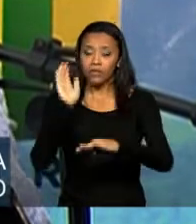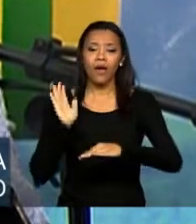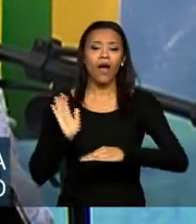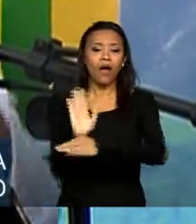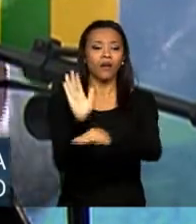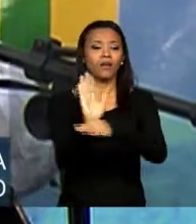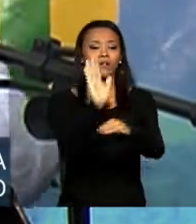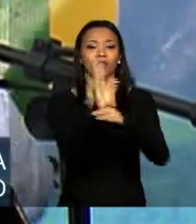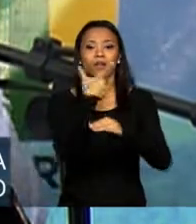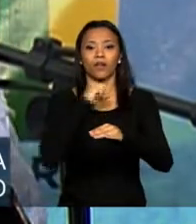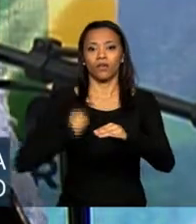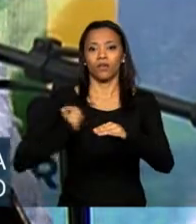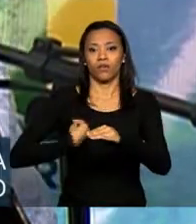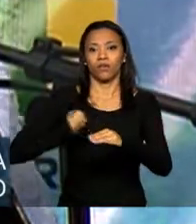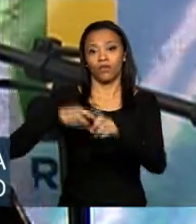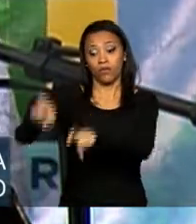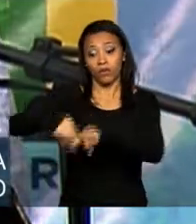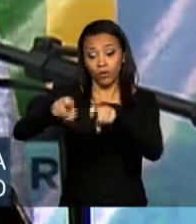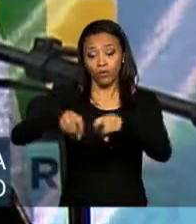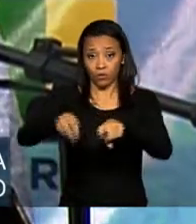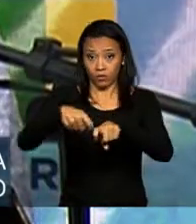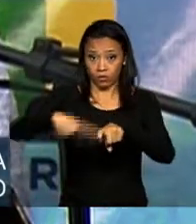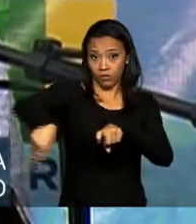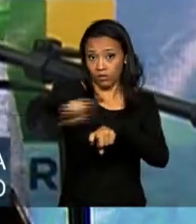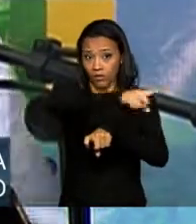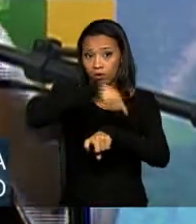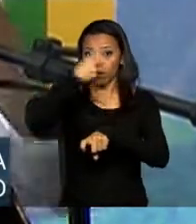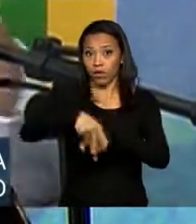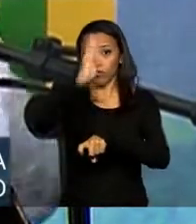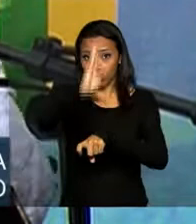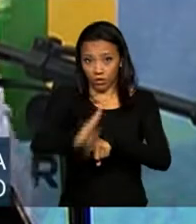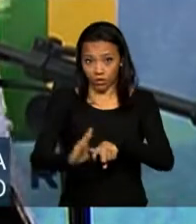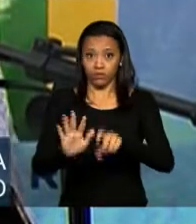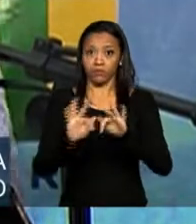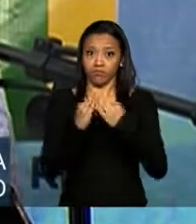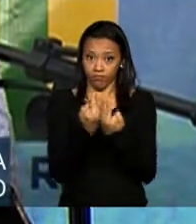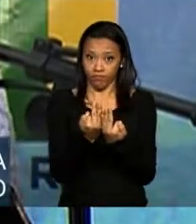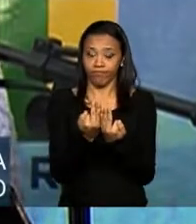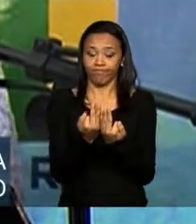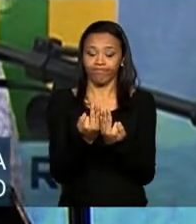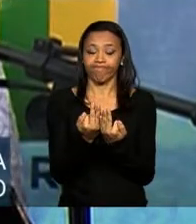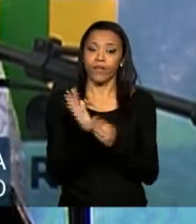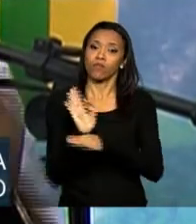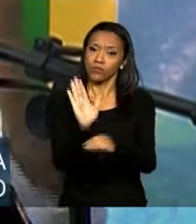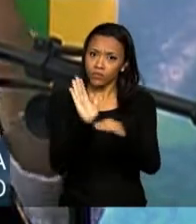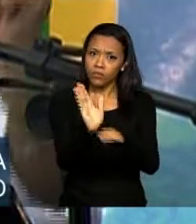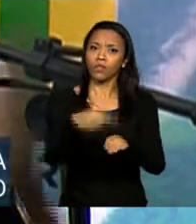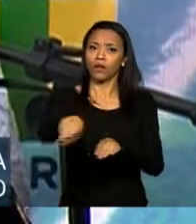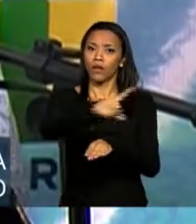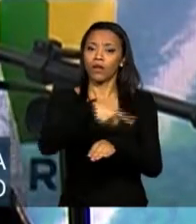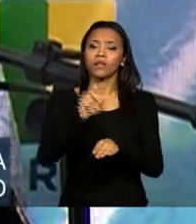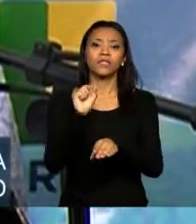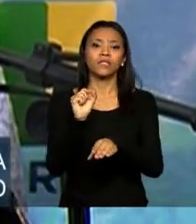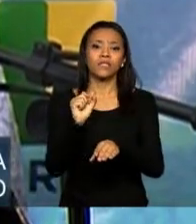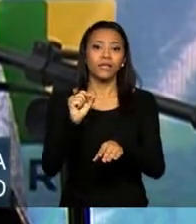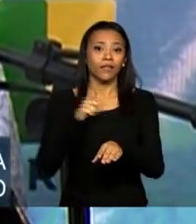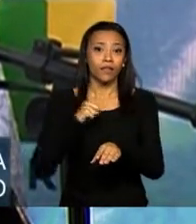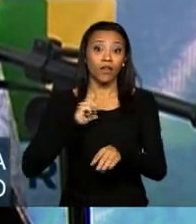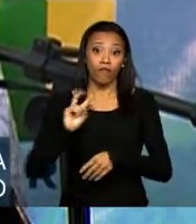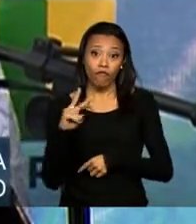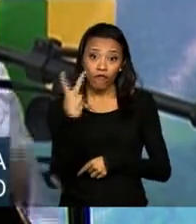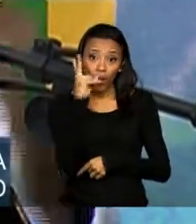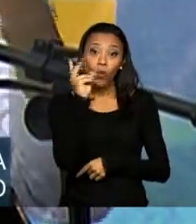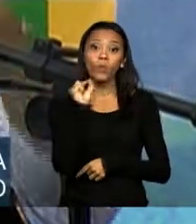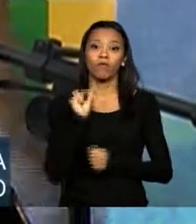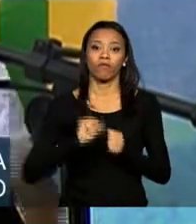agricultores familiares do nosso país da condição a eles de agregar valor a sua